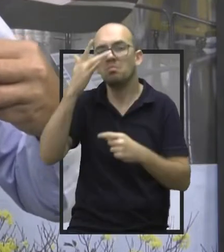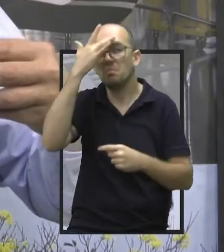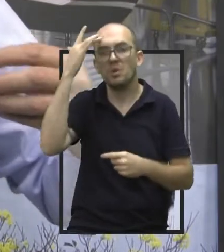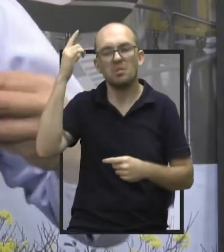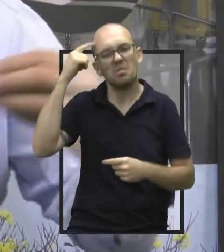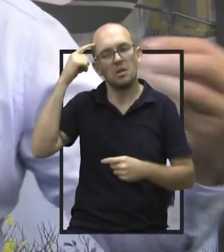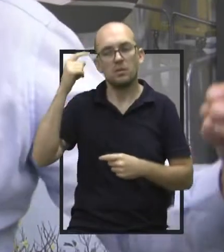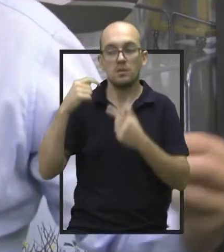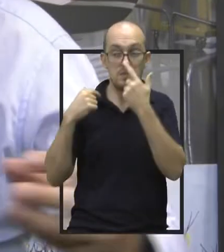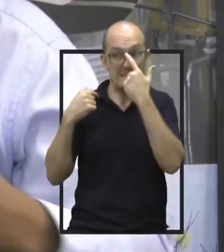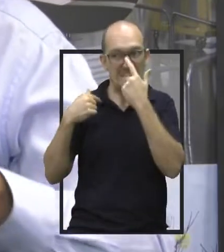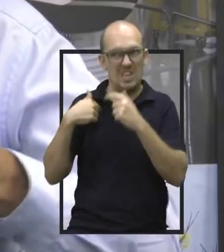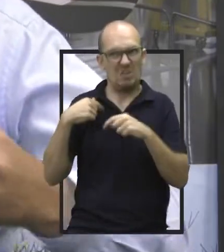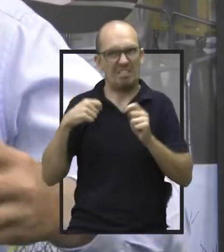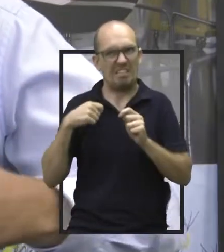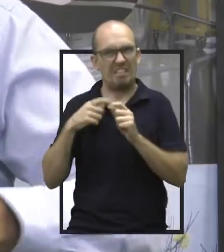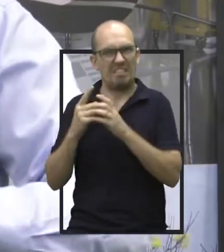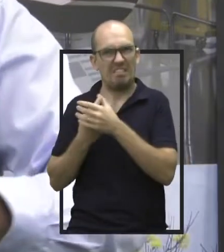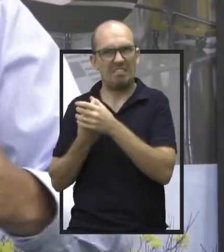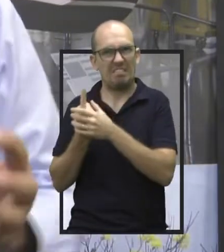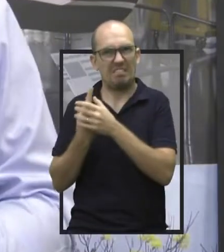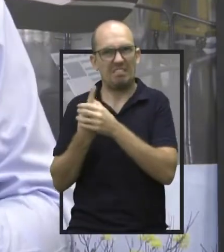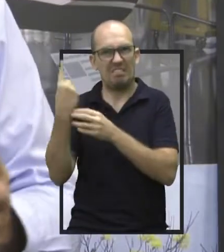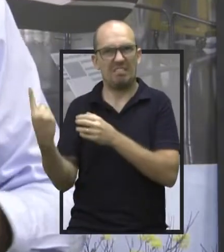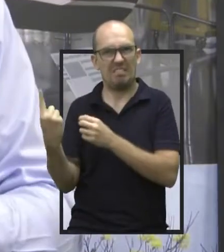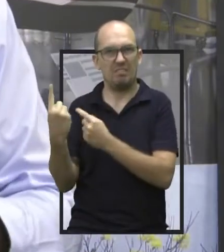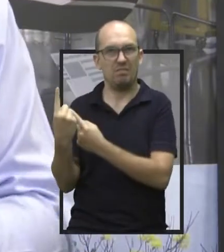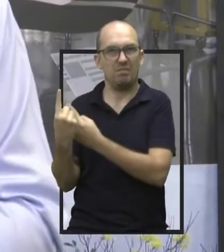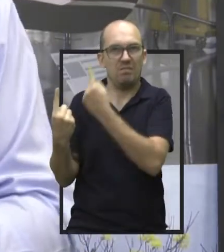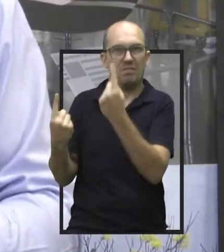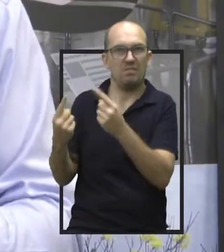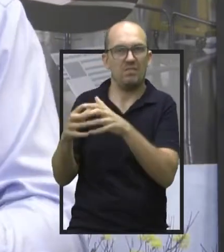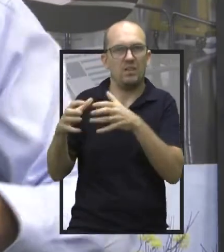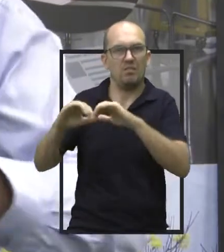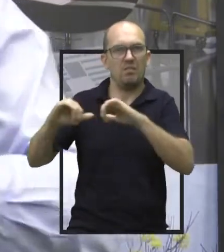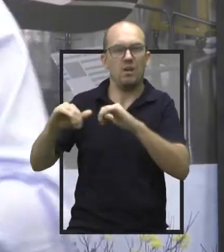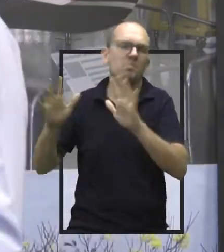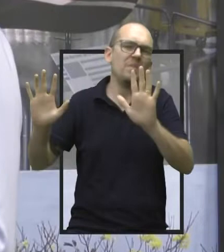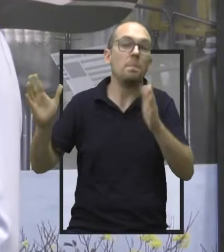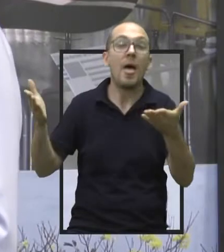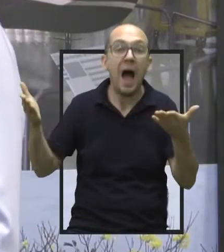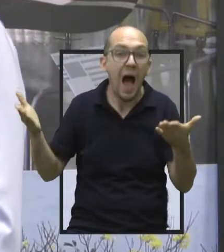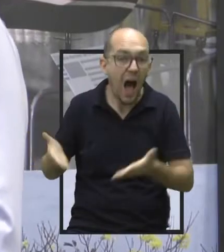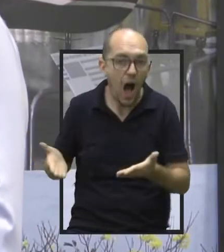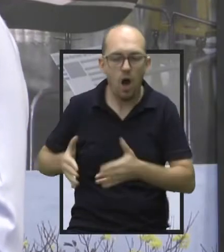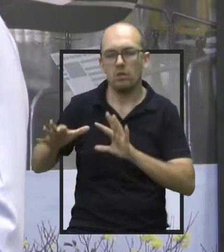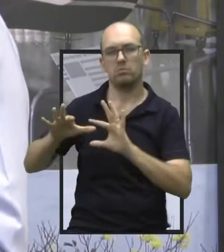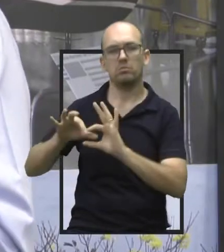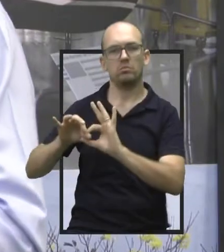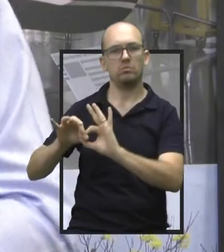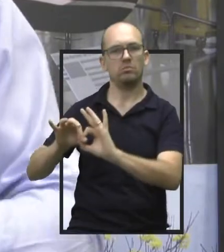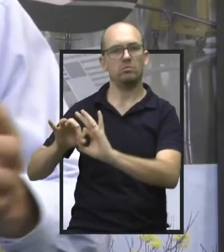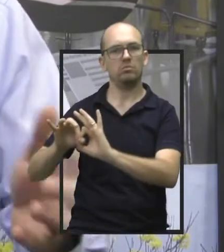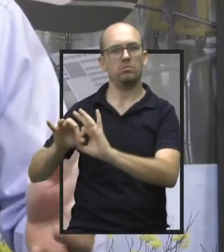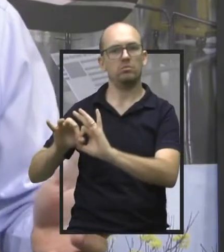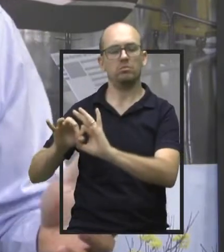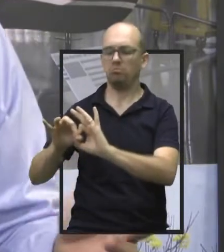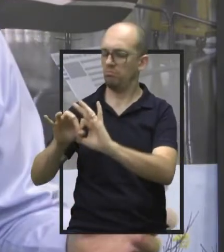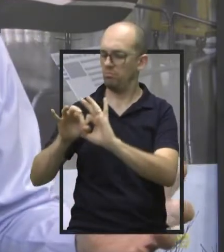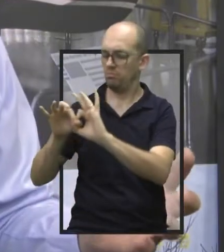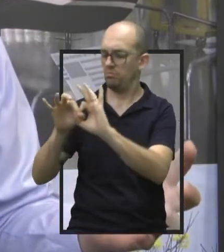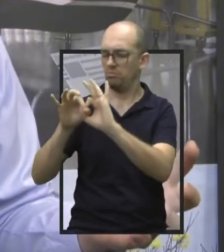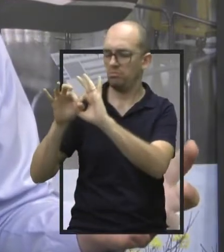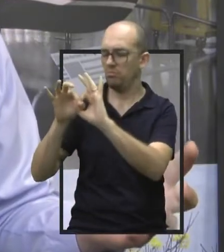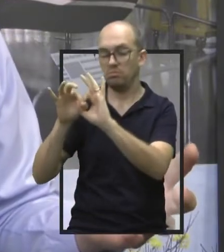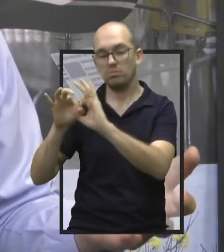para lá, falar, ah, eu tenho mais chance que o outro ali, e não haver a coisa. Mas no momento está unida. Está unida para enfrentar e tentar